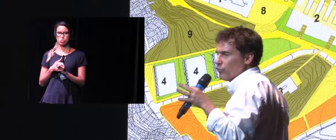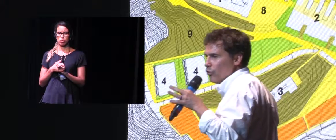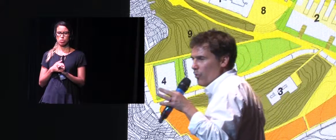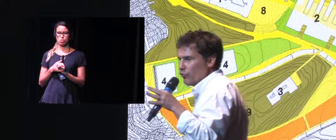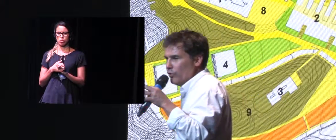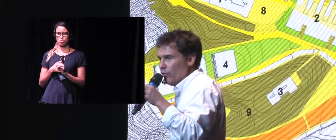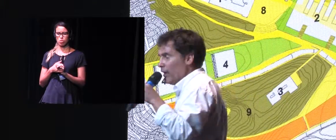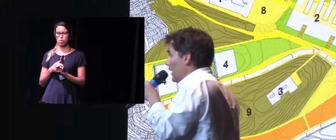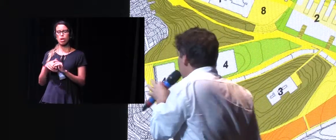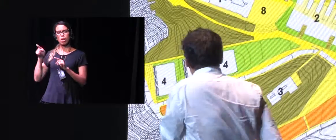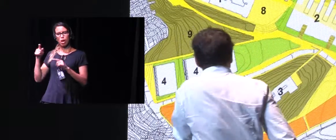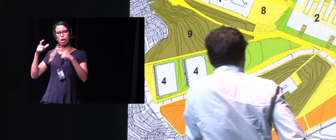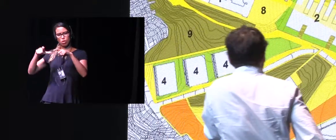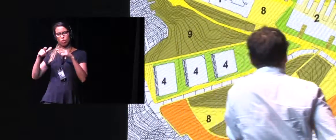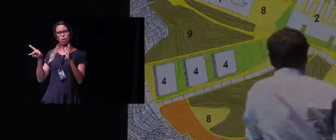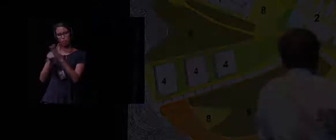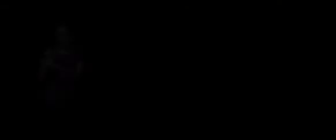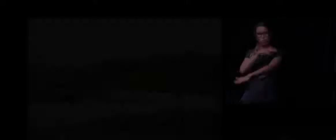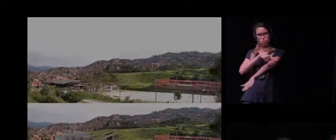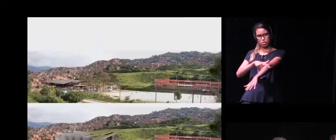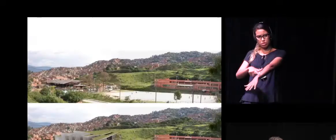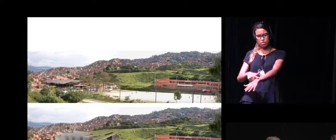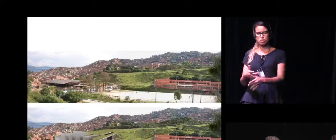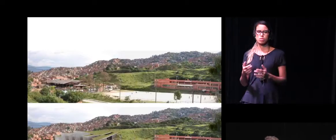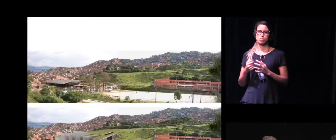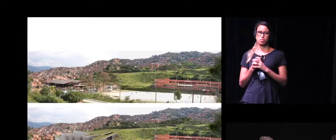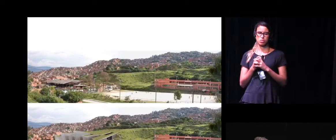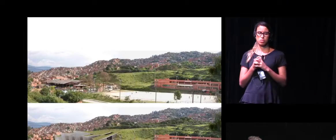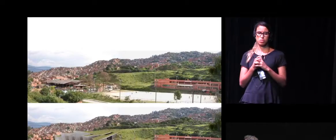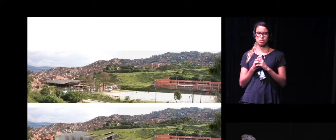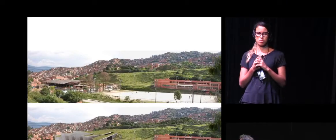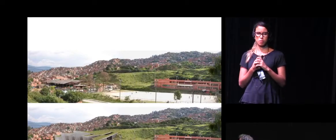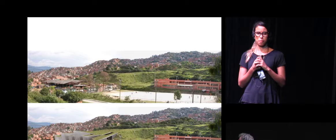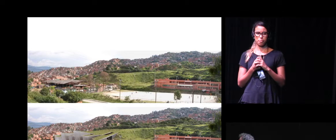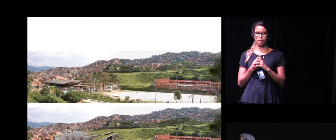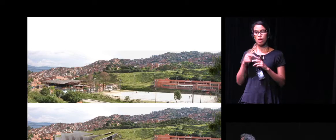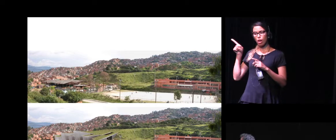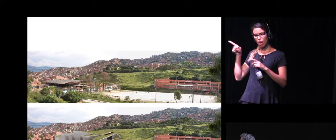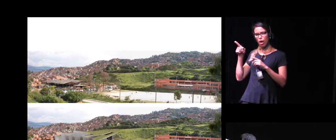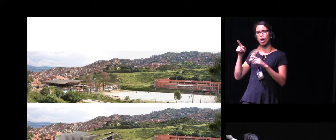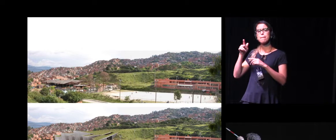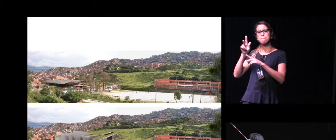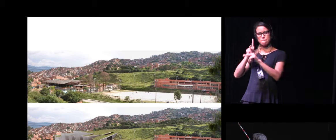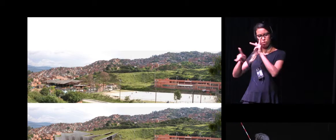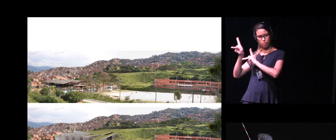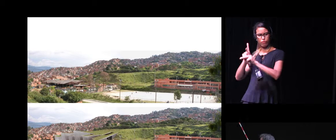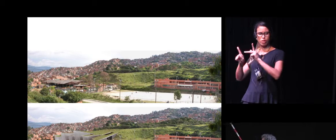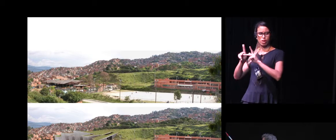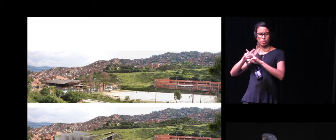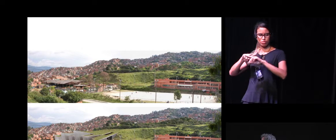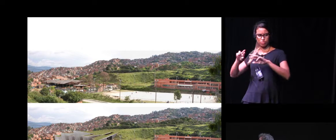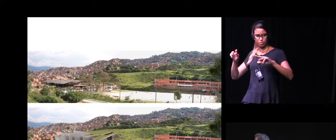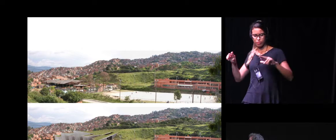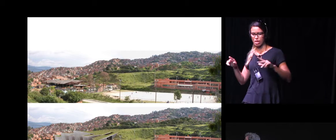Nós perpetuamos o claustro como local de educação. Nisso que estava completamente